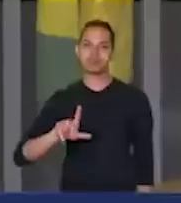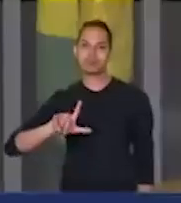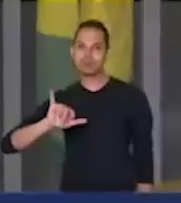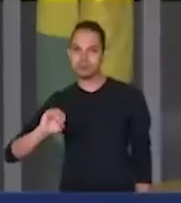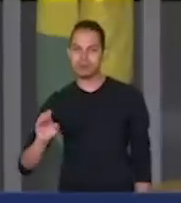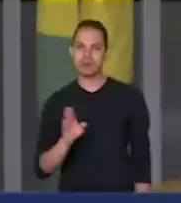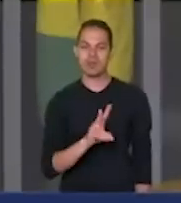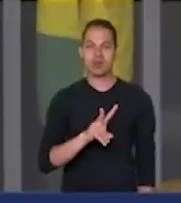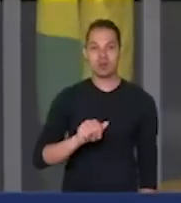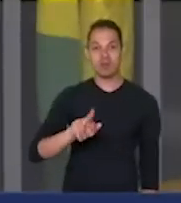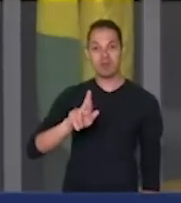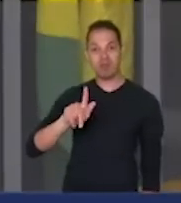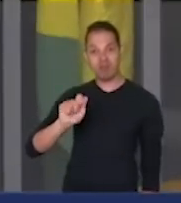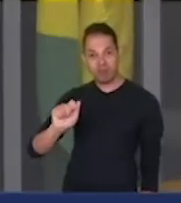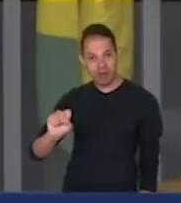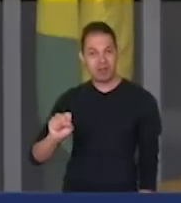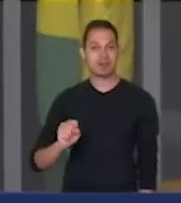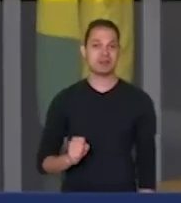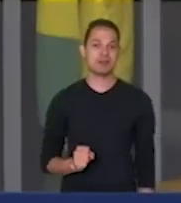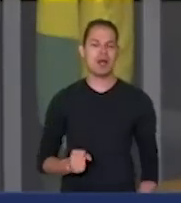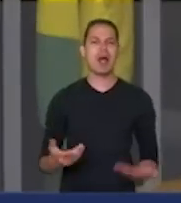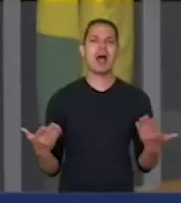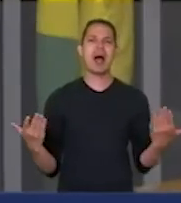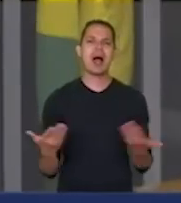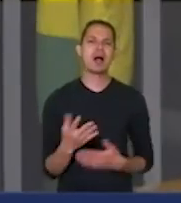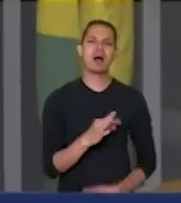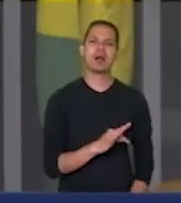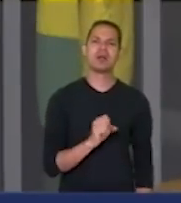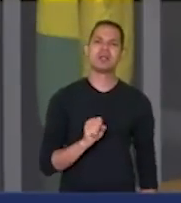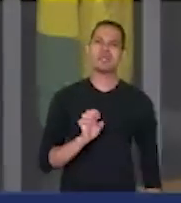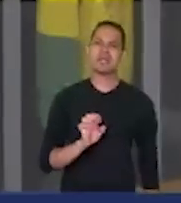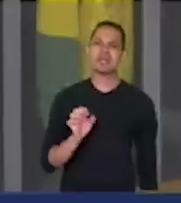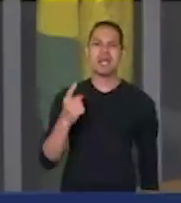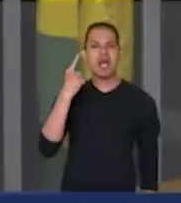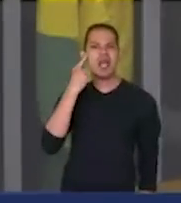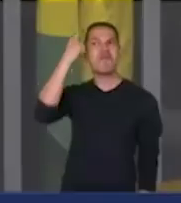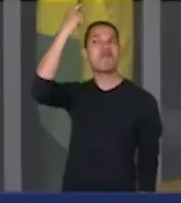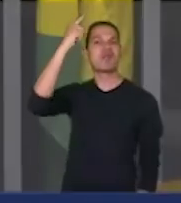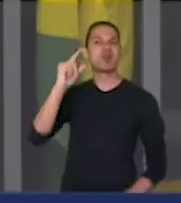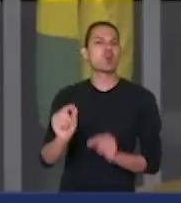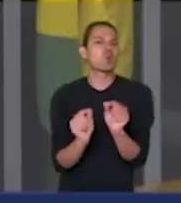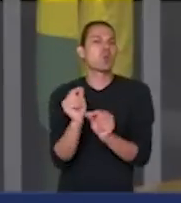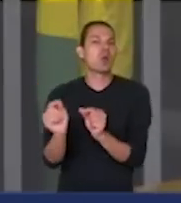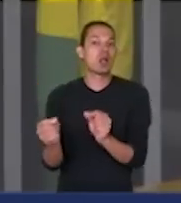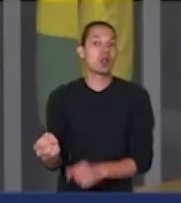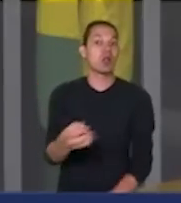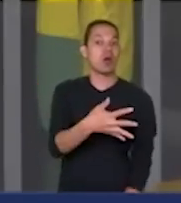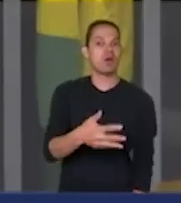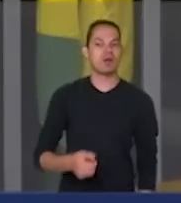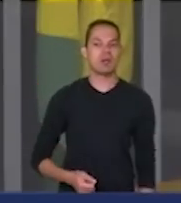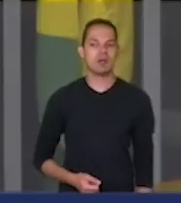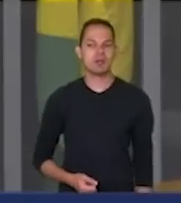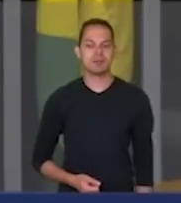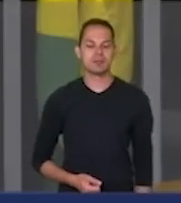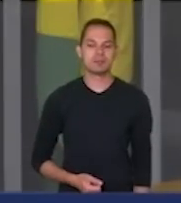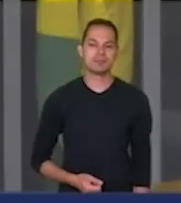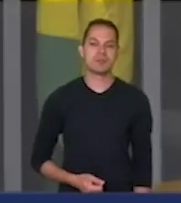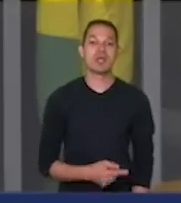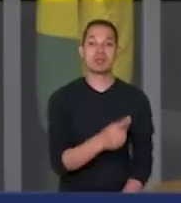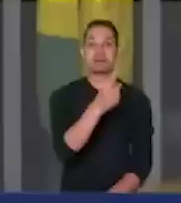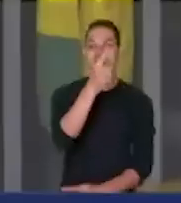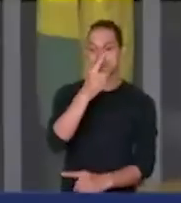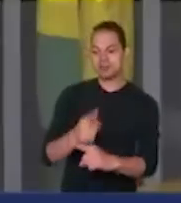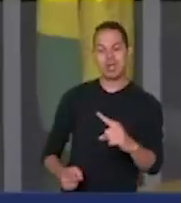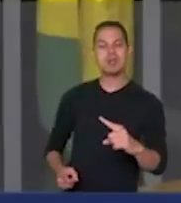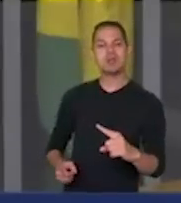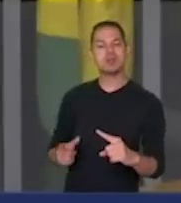agora, qual é a nova do Tribunal Superior Eleitoral? A nova é que está censurando